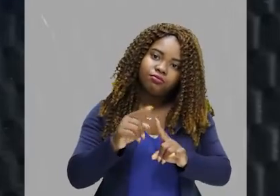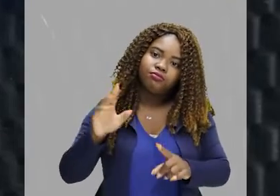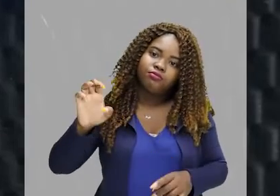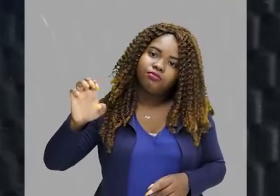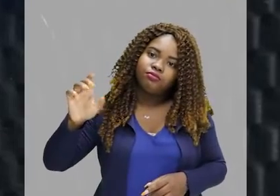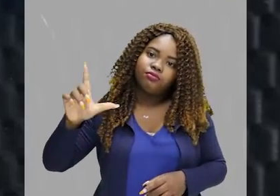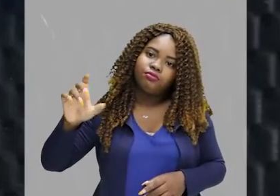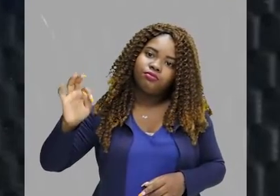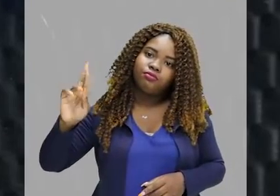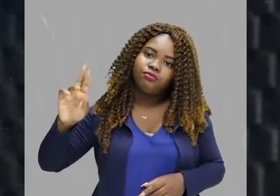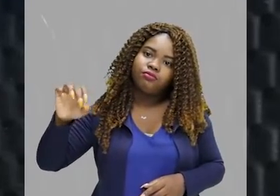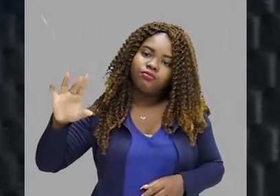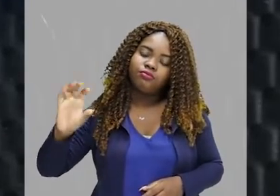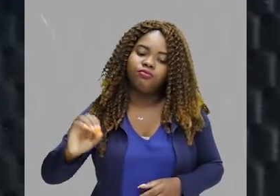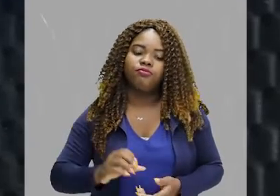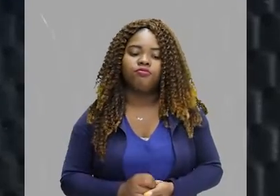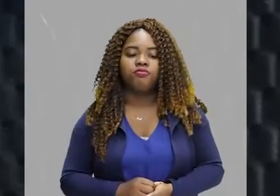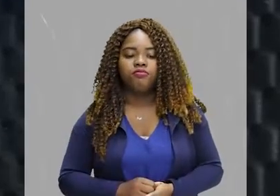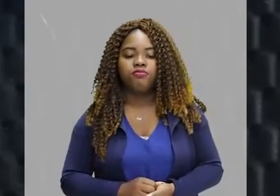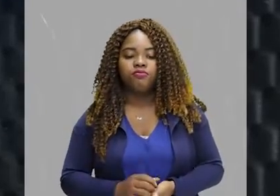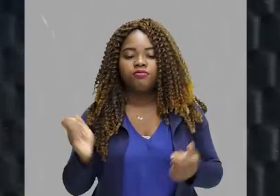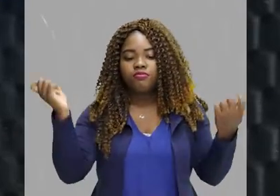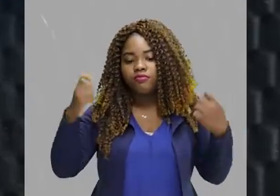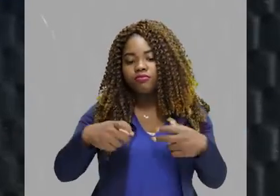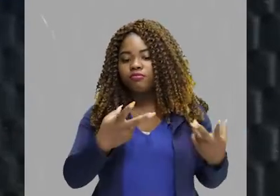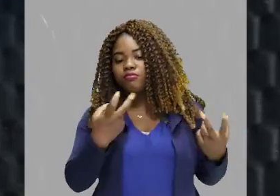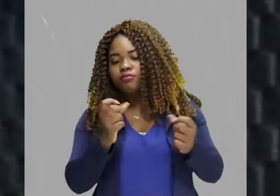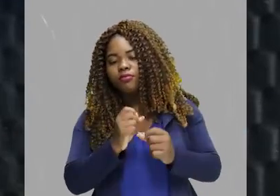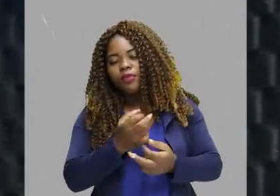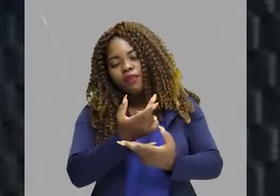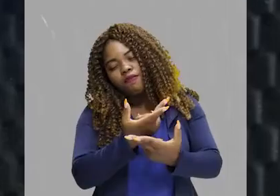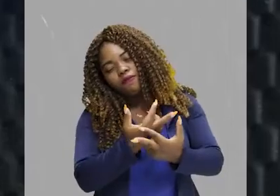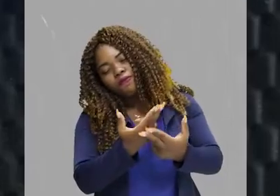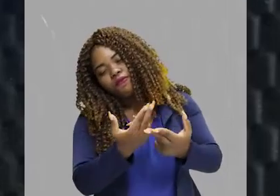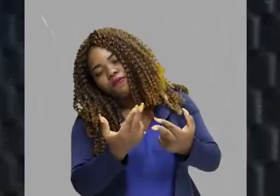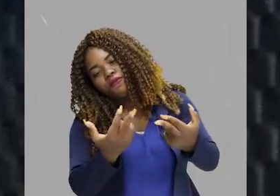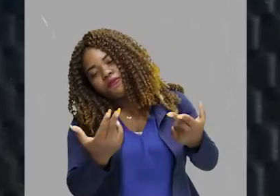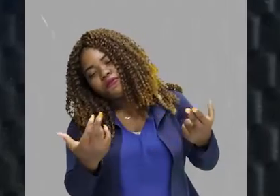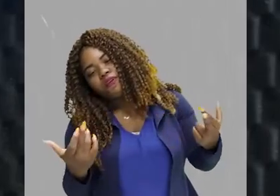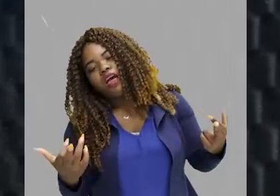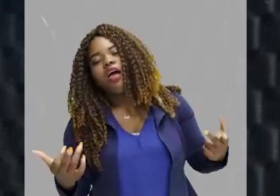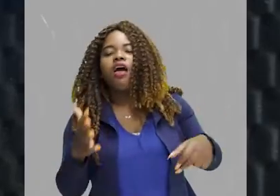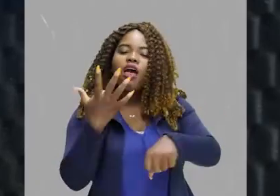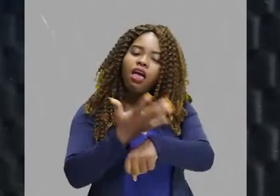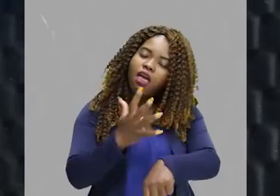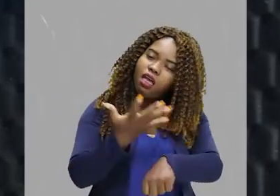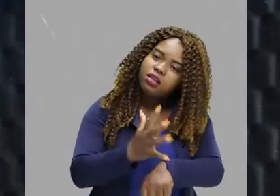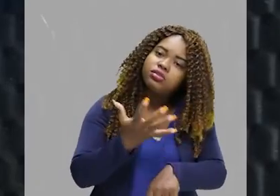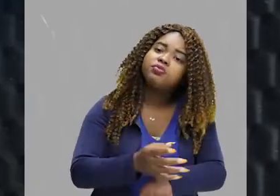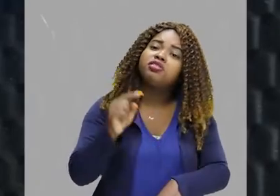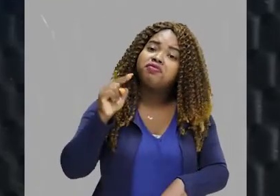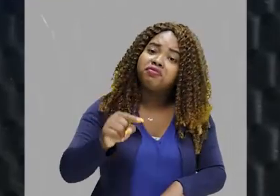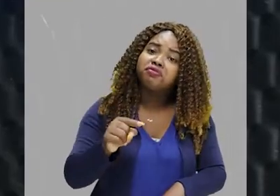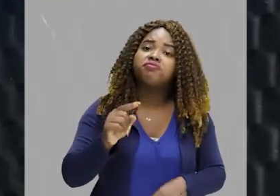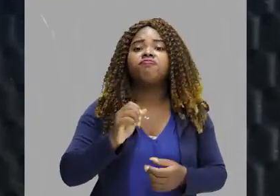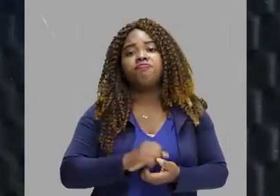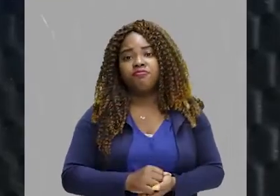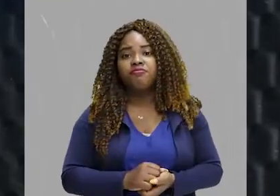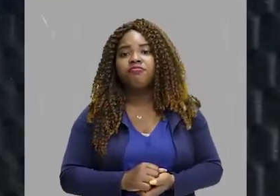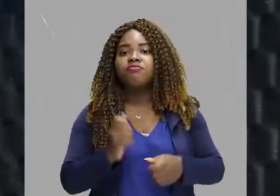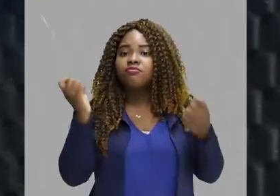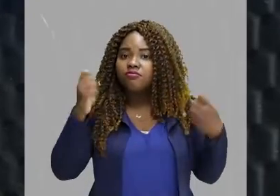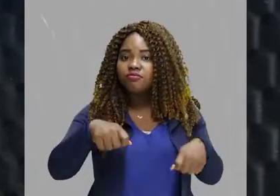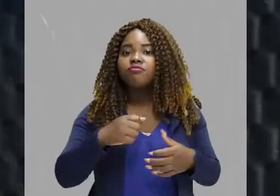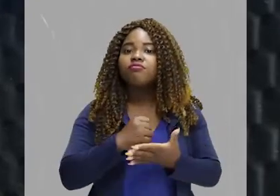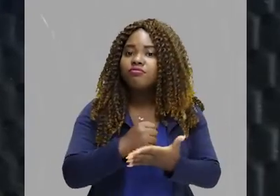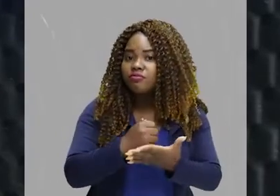eletrônico. Fechado? Então, como você pode ver, existe uma série de medidas e atitudes que você consegue tomar. E consegue, assim,